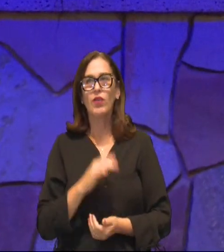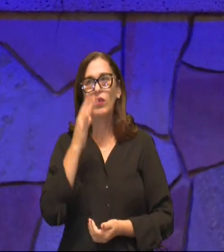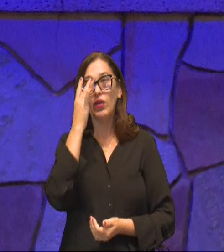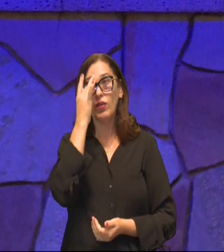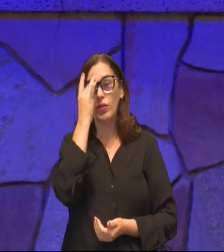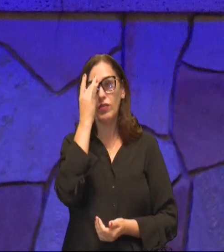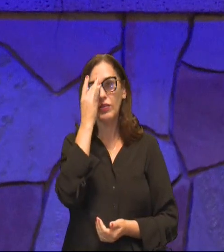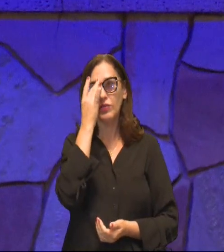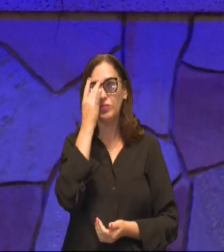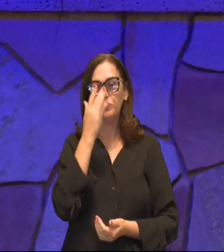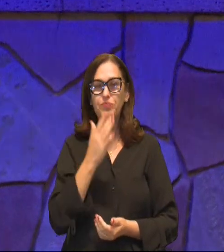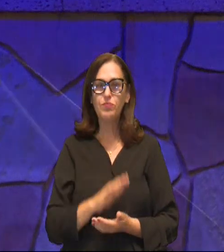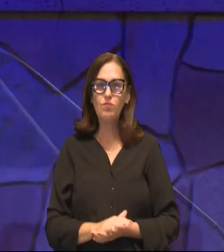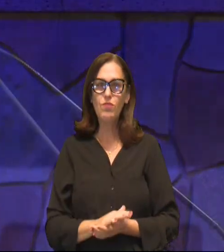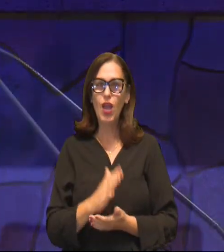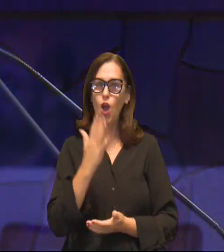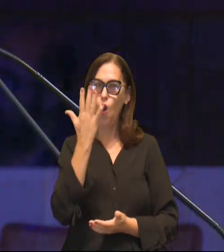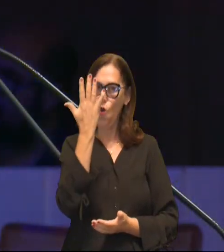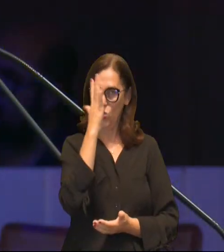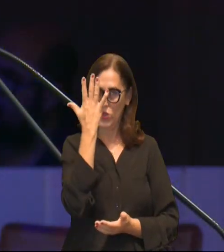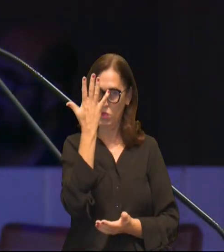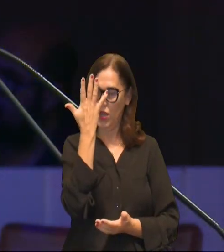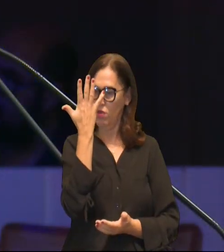O retrovisor da história.